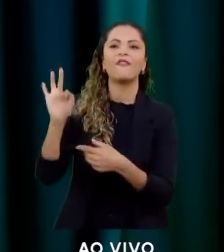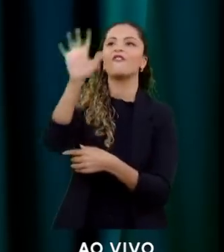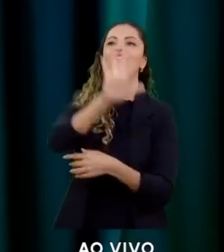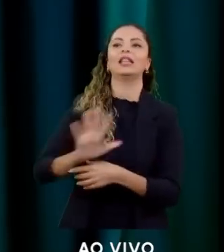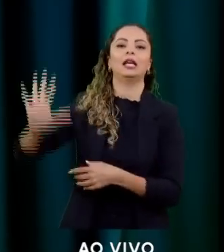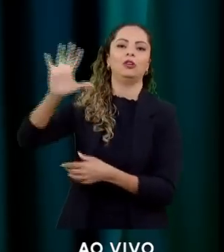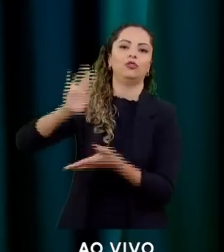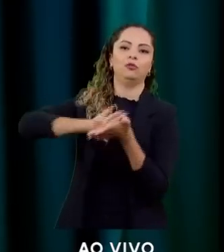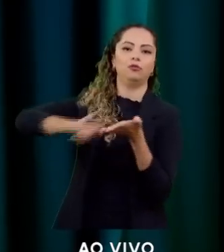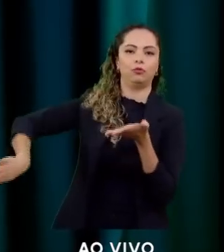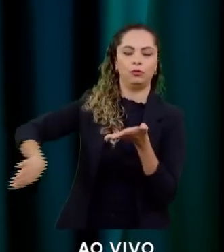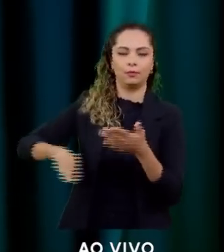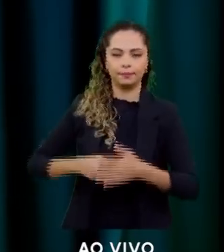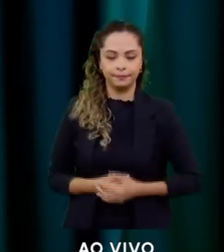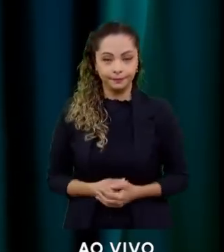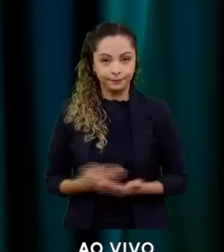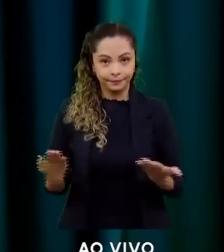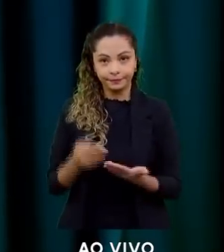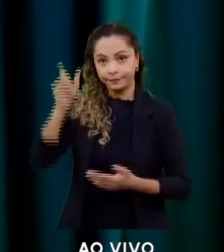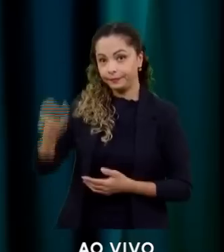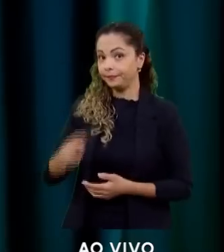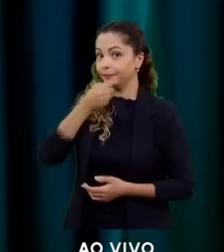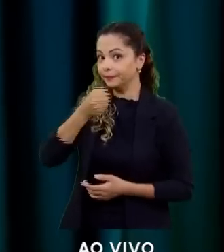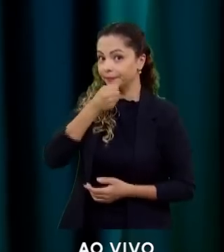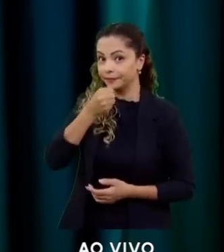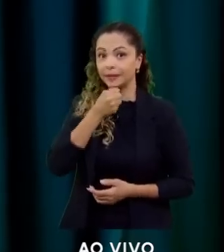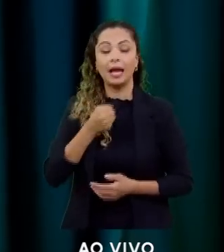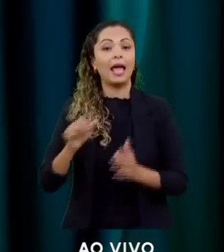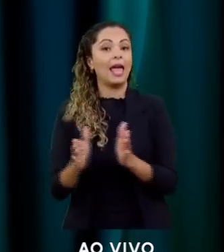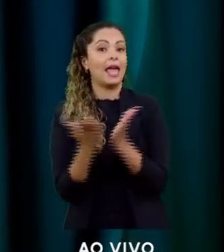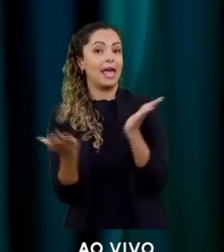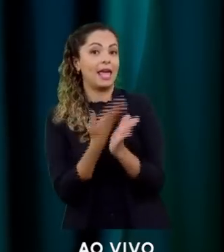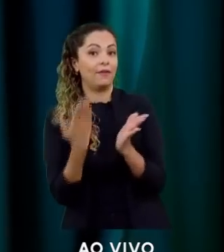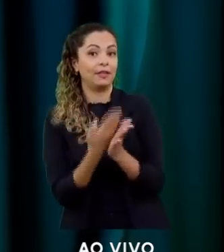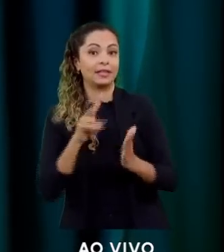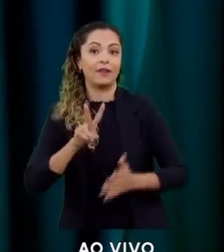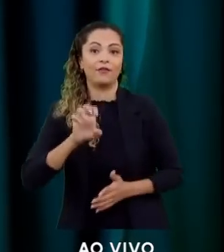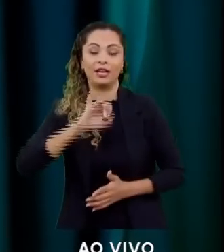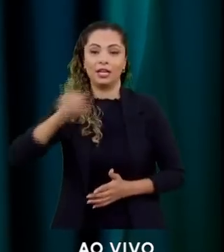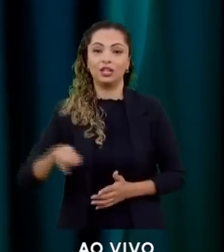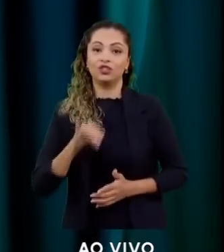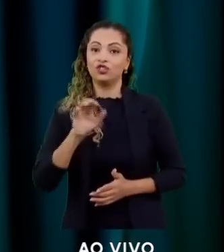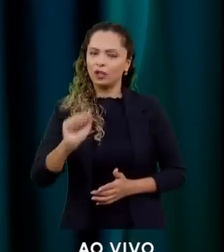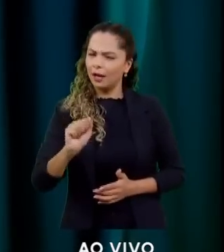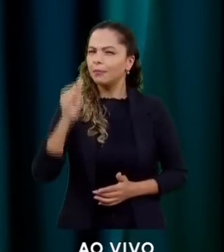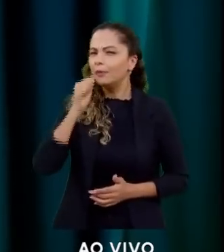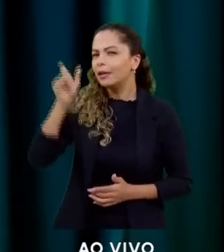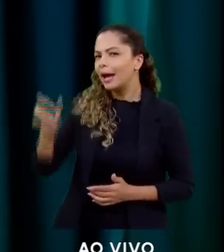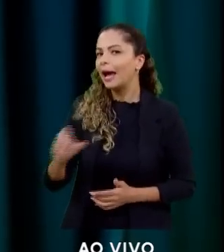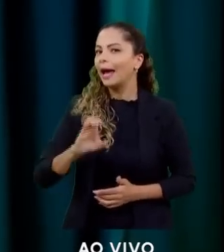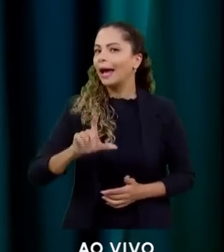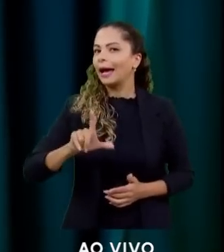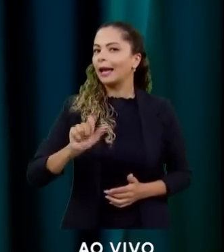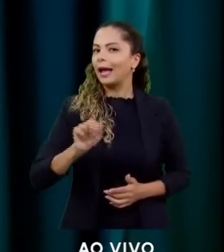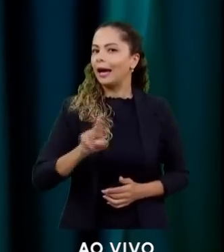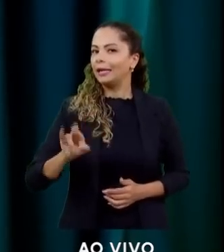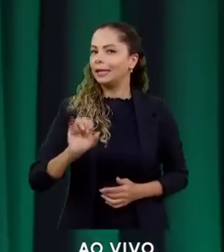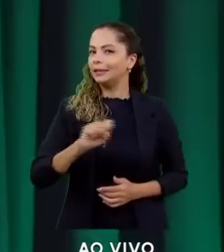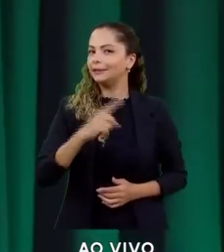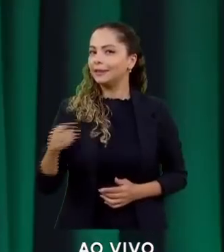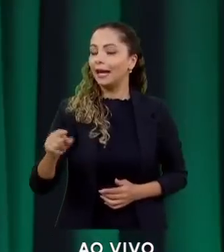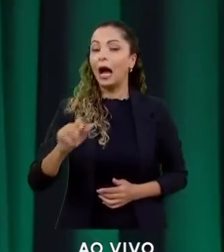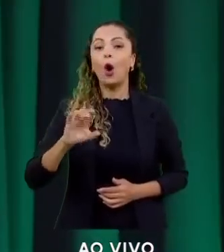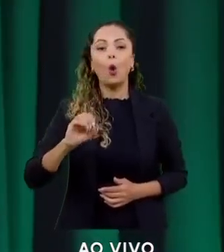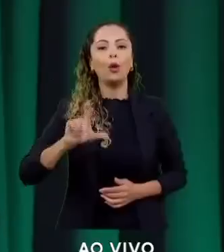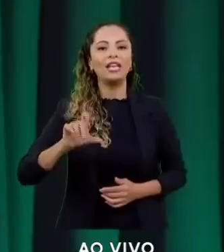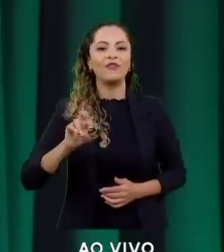agora a participação da jornalista da revista Veja Clarissa Oliveira Boa noite a sua pergunta vai para quem e quem comentar